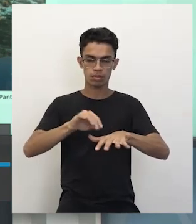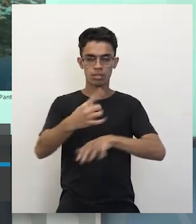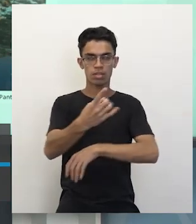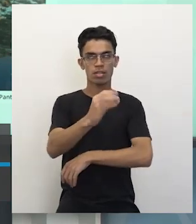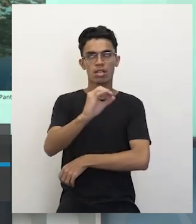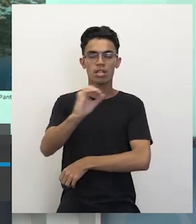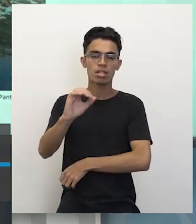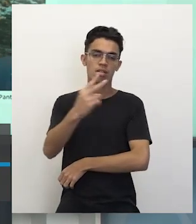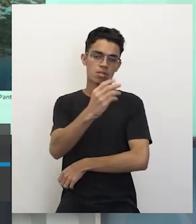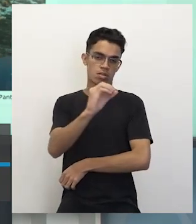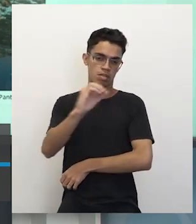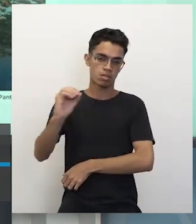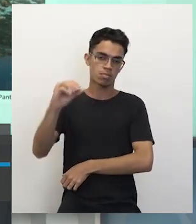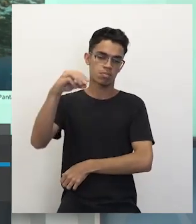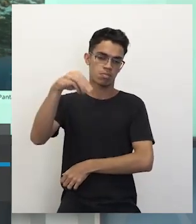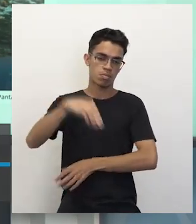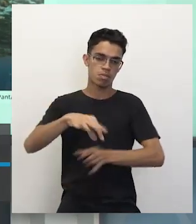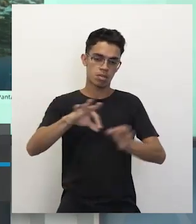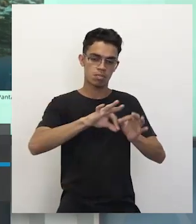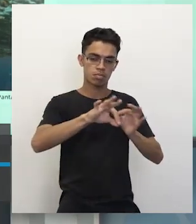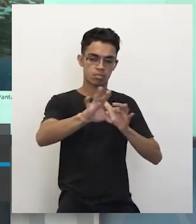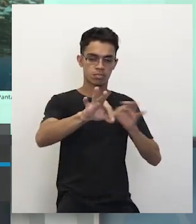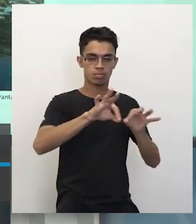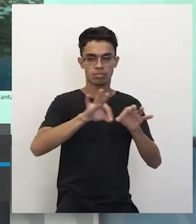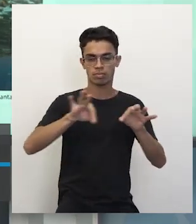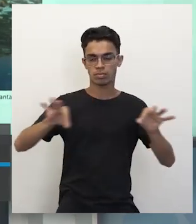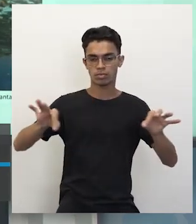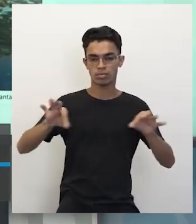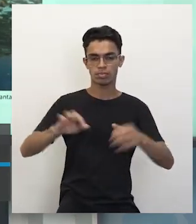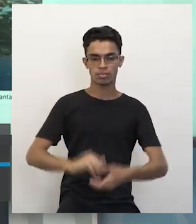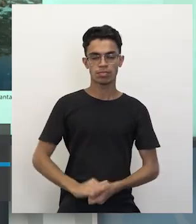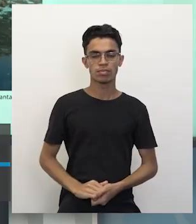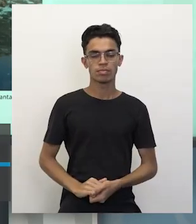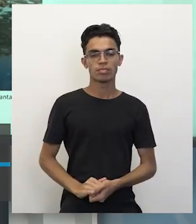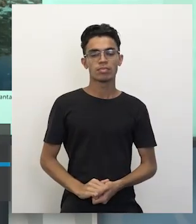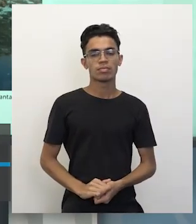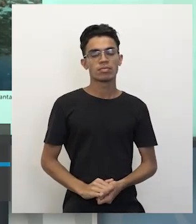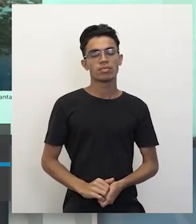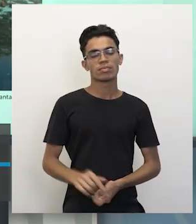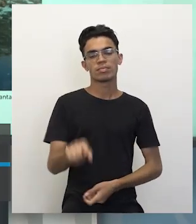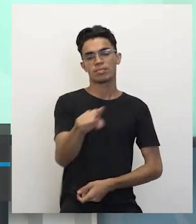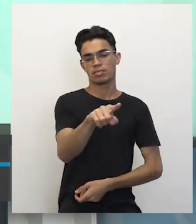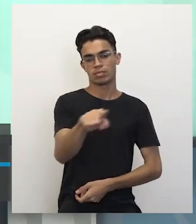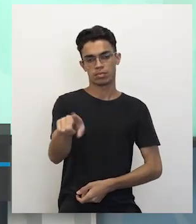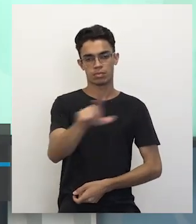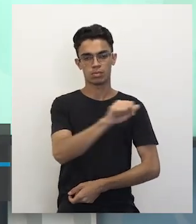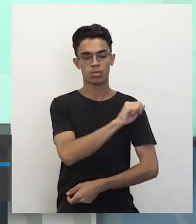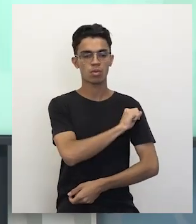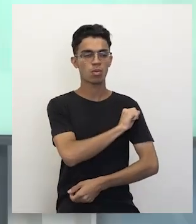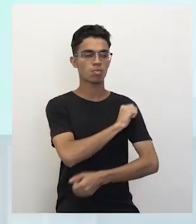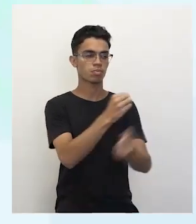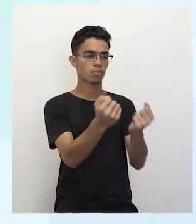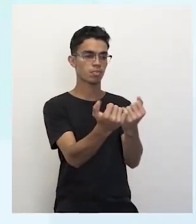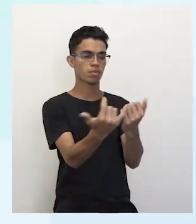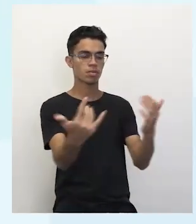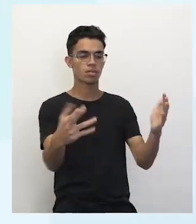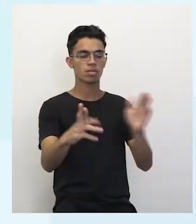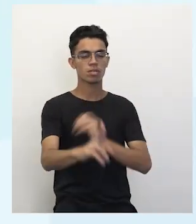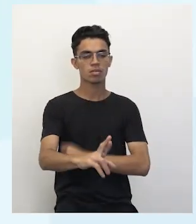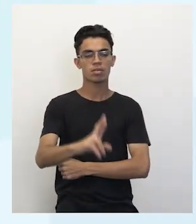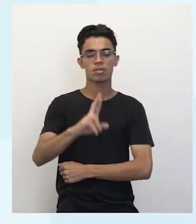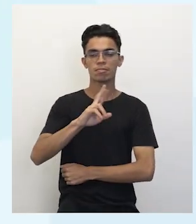então não tem muitas elevações e tal. E aí eu quero saber de vocês o seguinte, o que